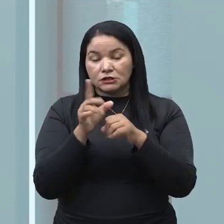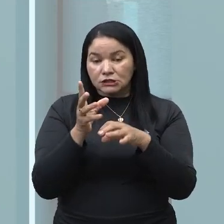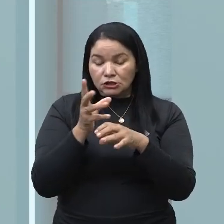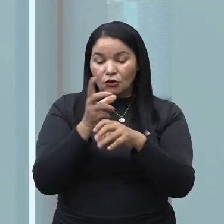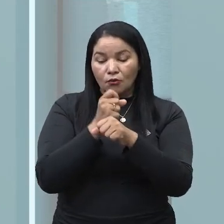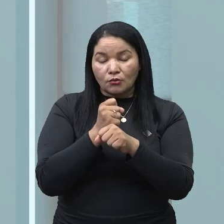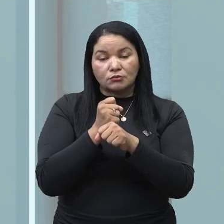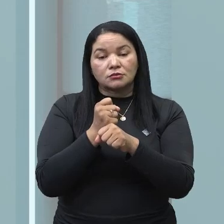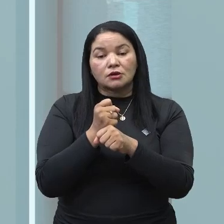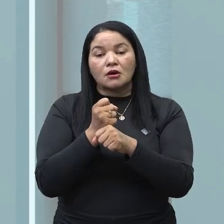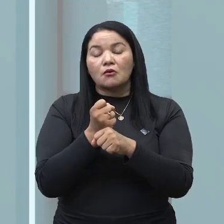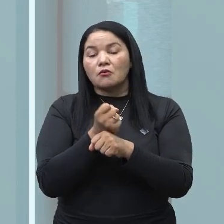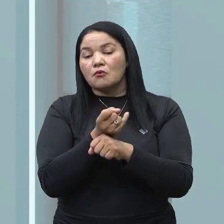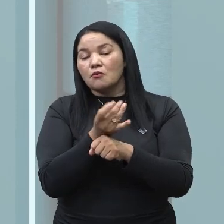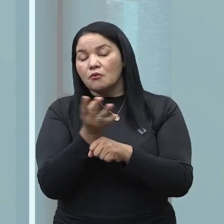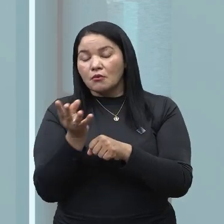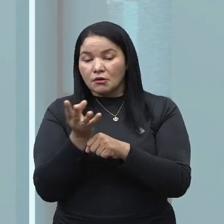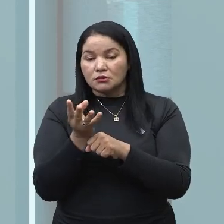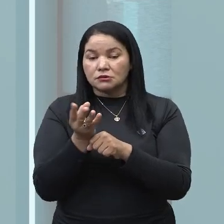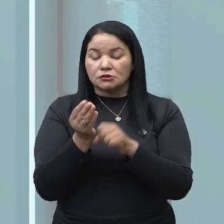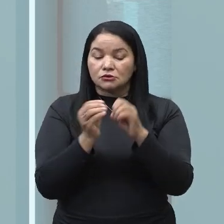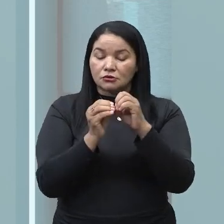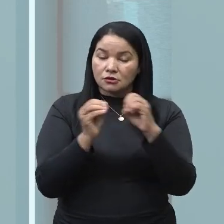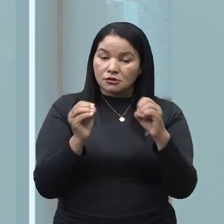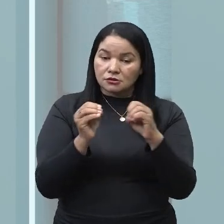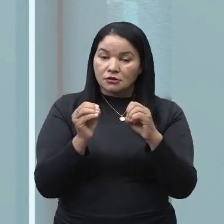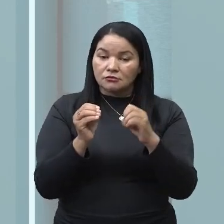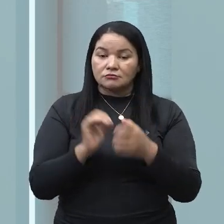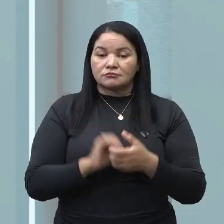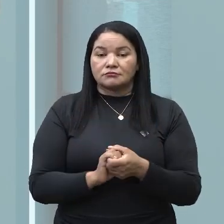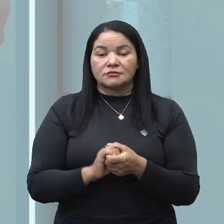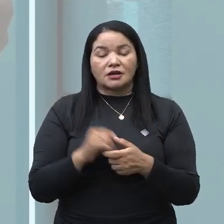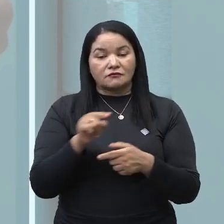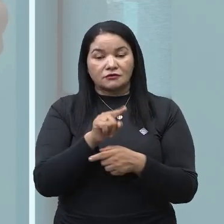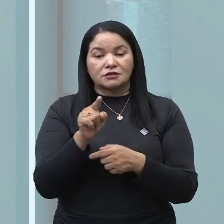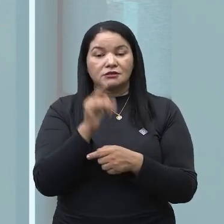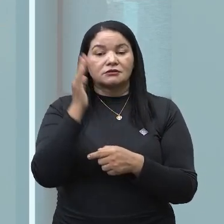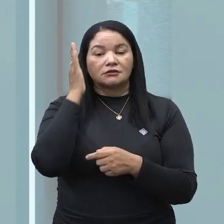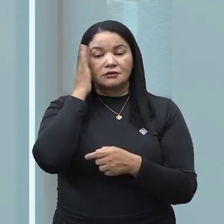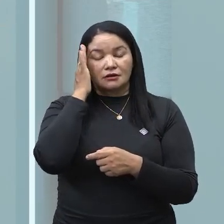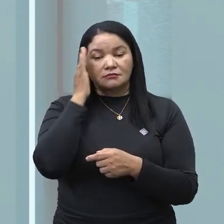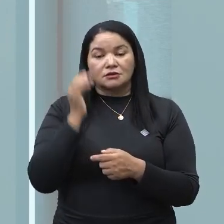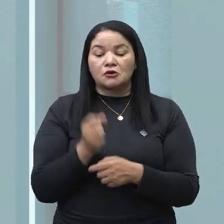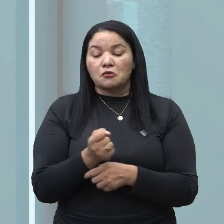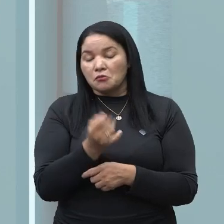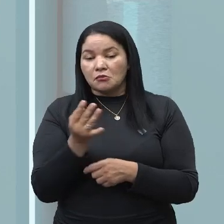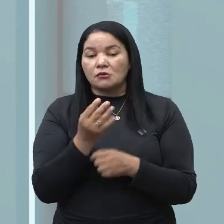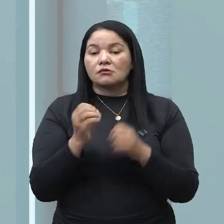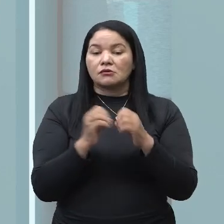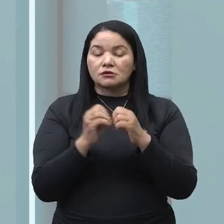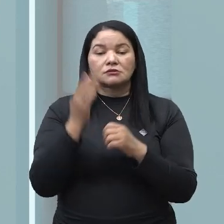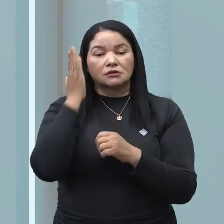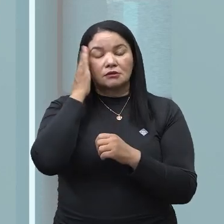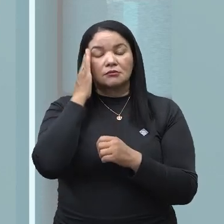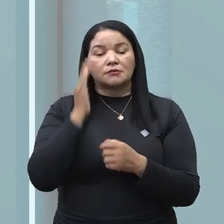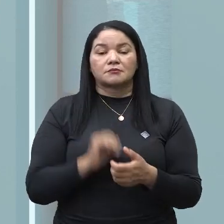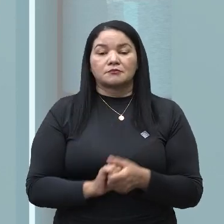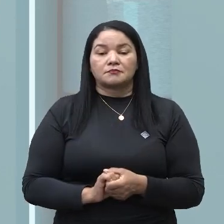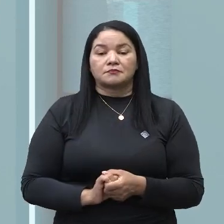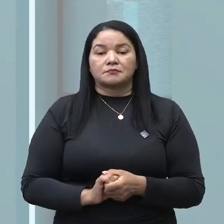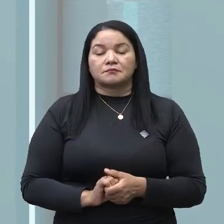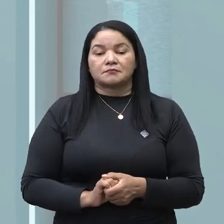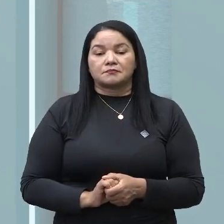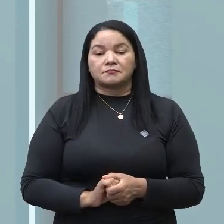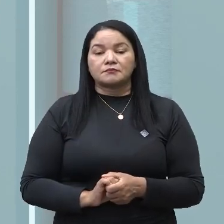no período quantas orações tem, mas você vai ter ali o número de orações, né? No caso, no exemplo que